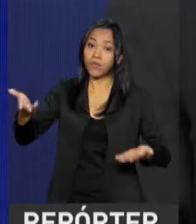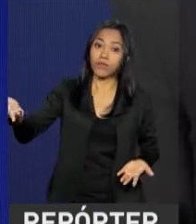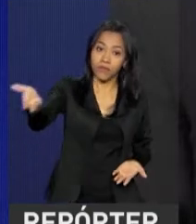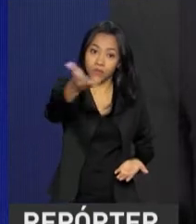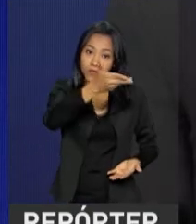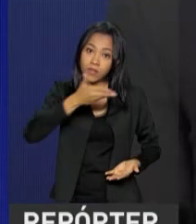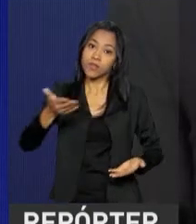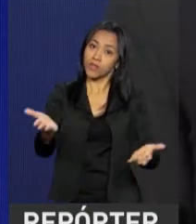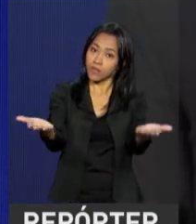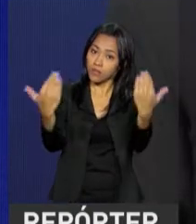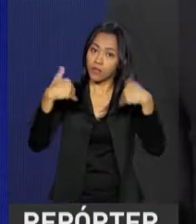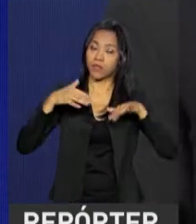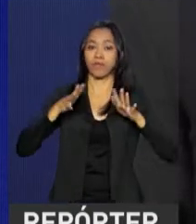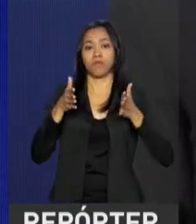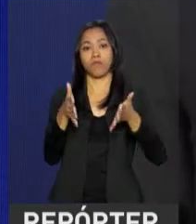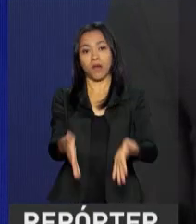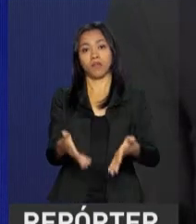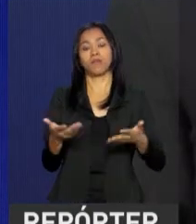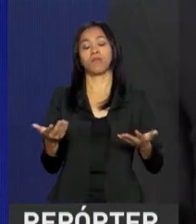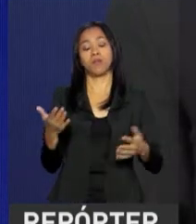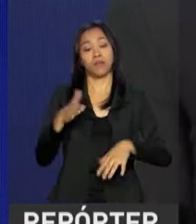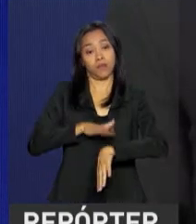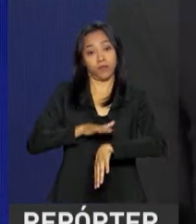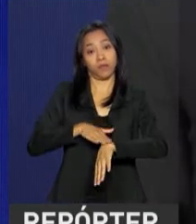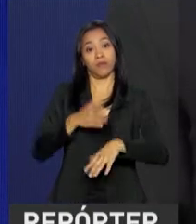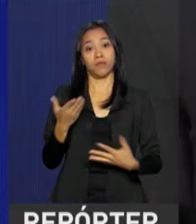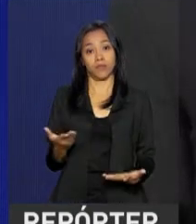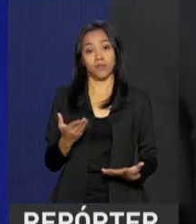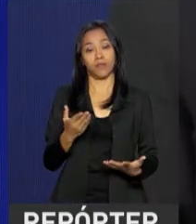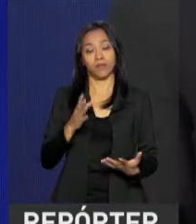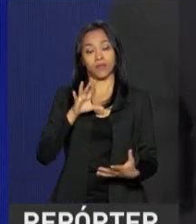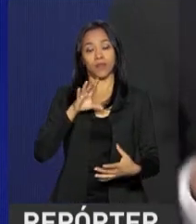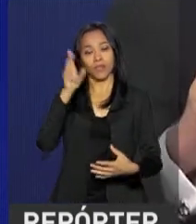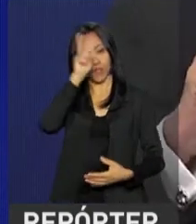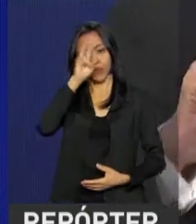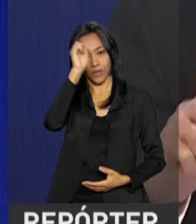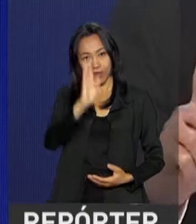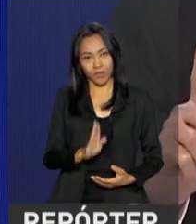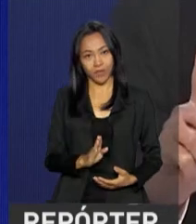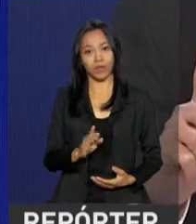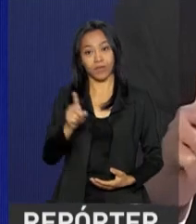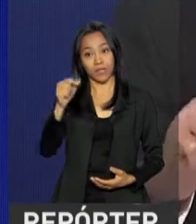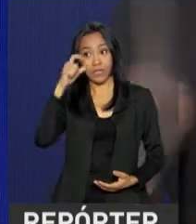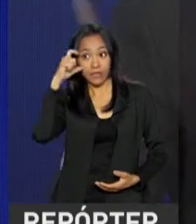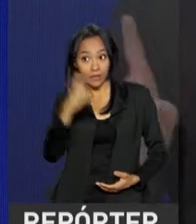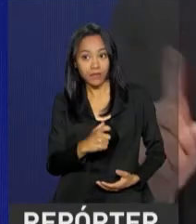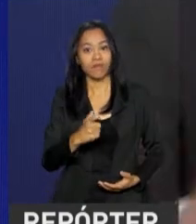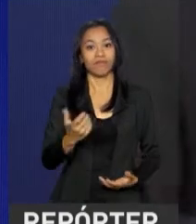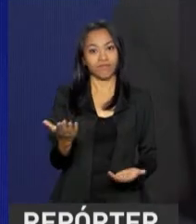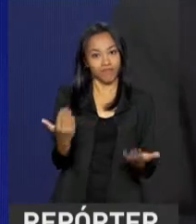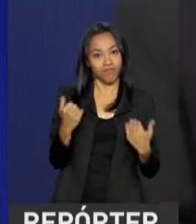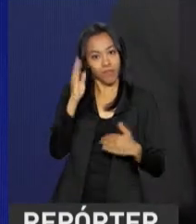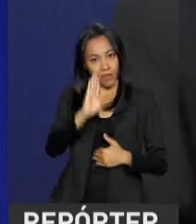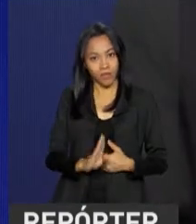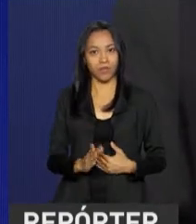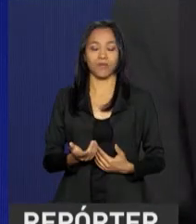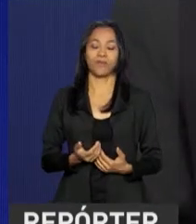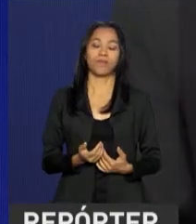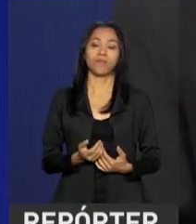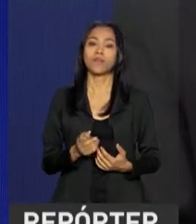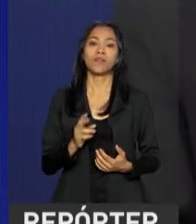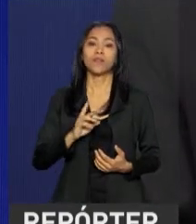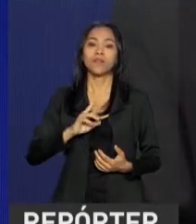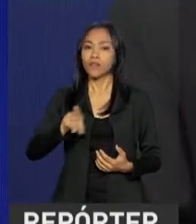a fazer parte deste momento de nossa história. Invistam no Brasil, não